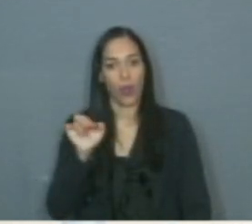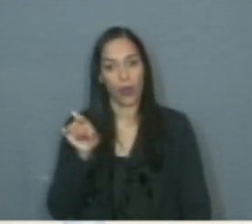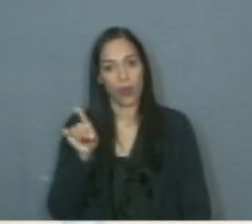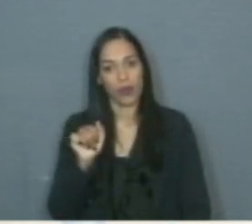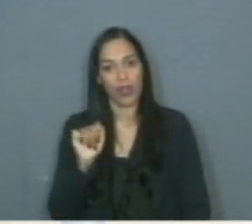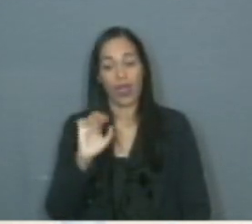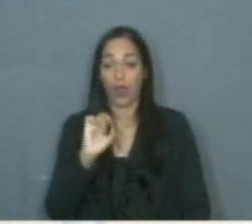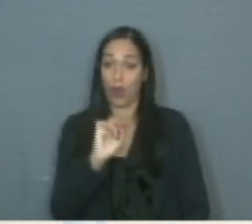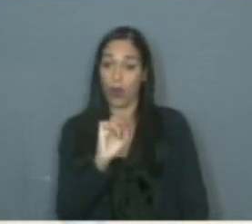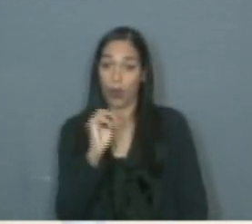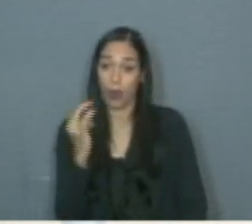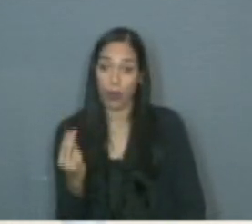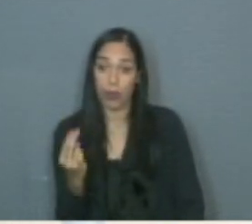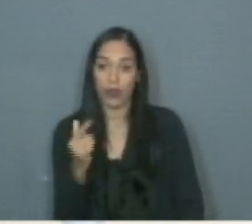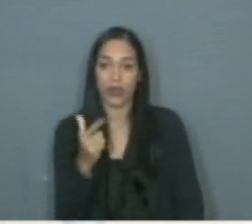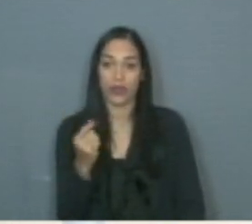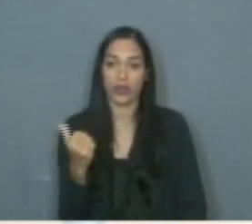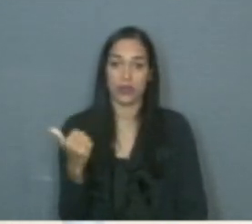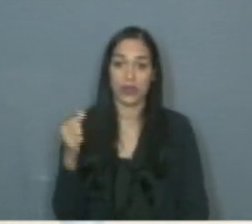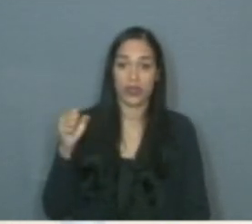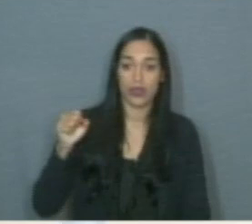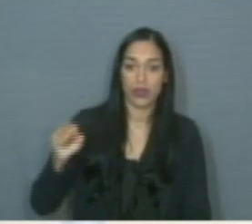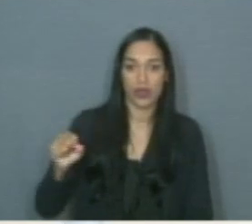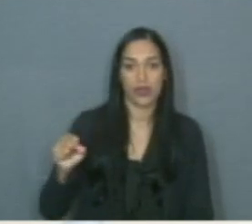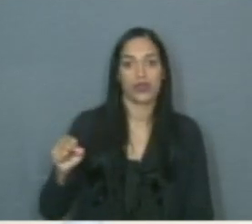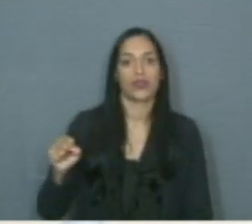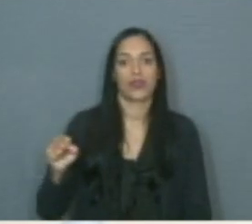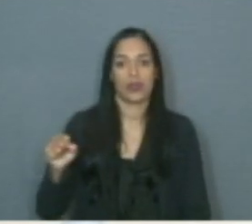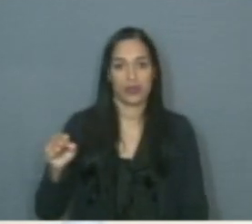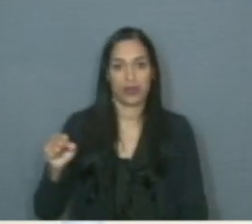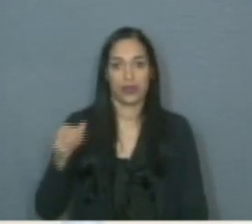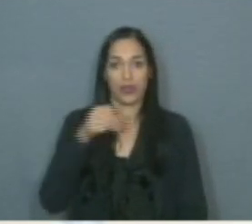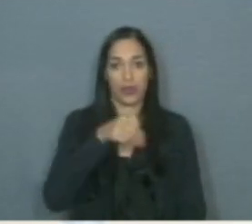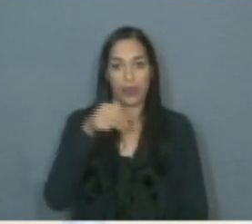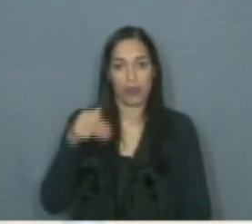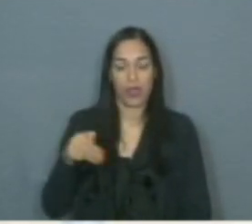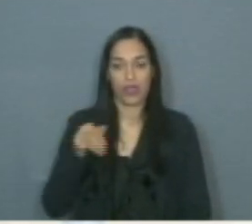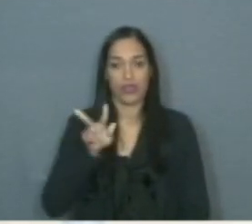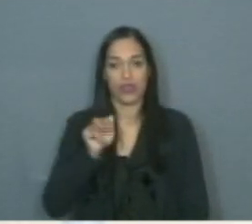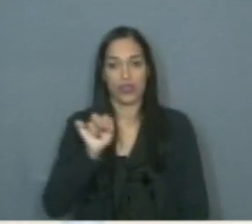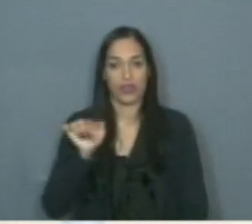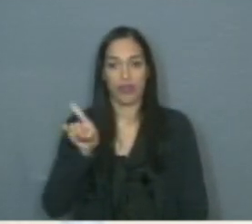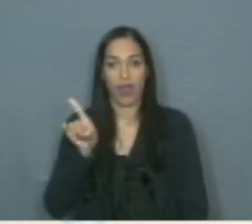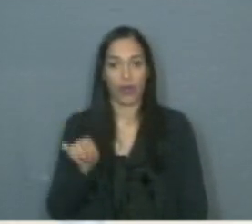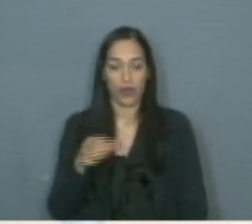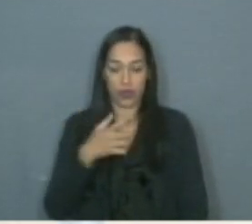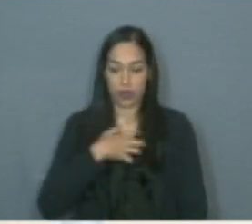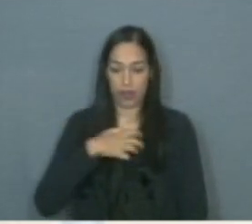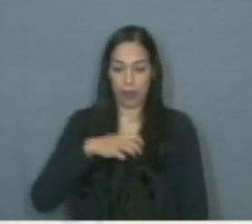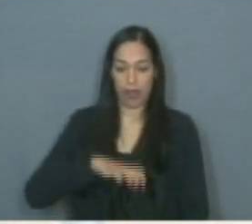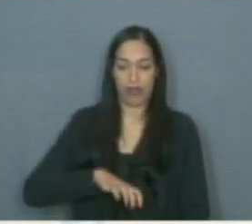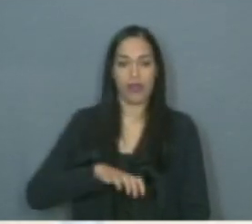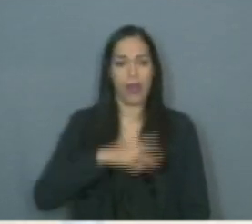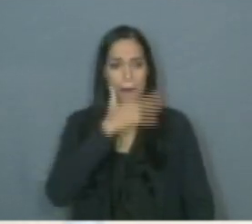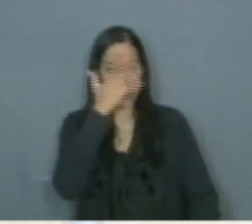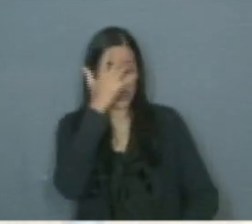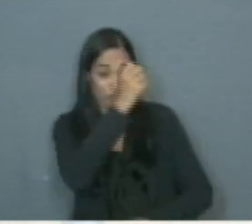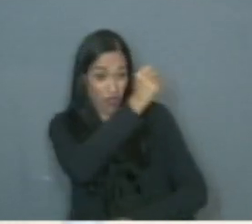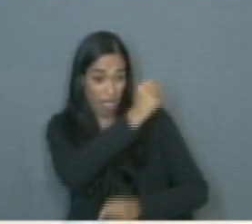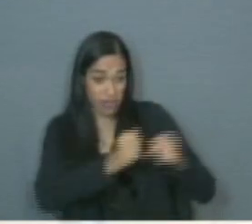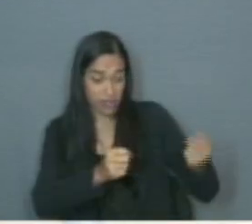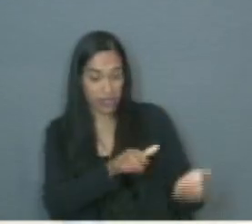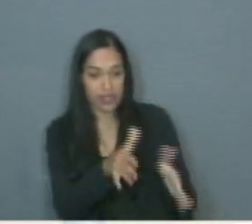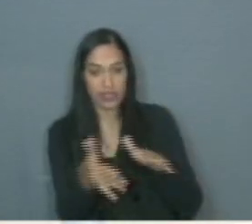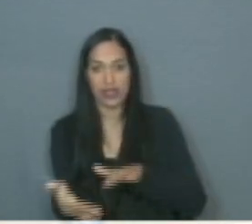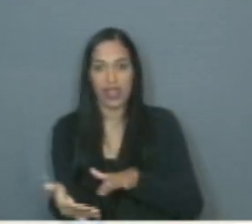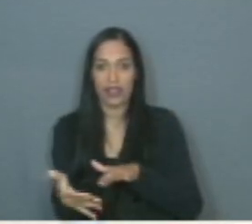ou, em 2018, do mestre Valdo Catendé, lá na Bahia, pessoas que foram assassinadas